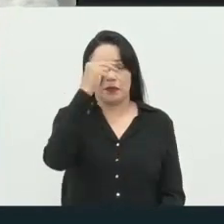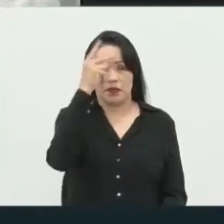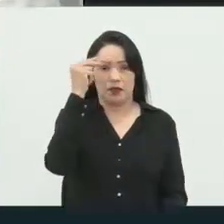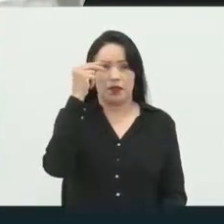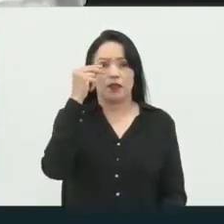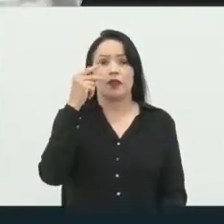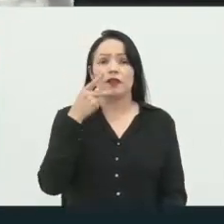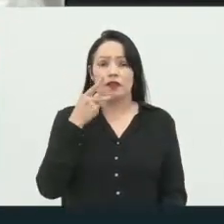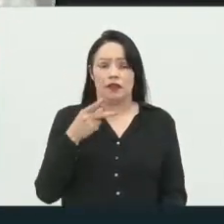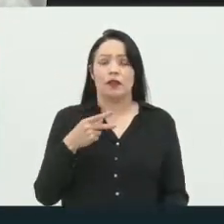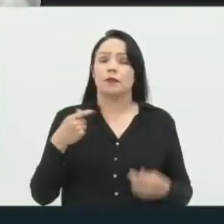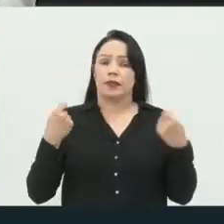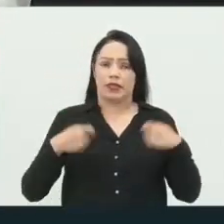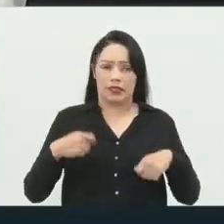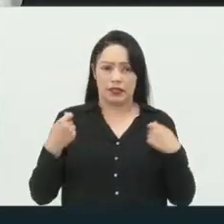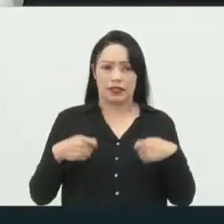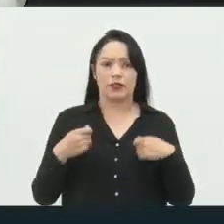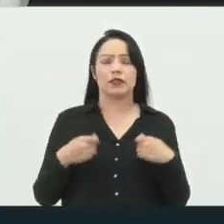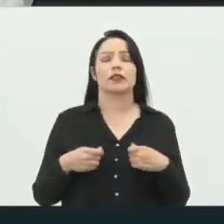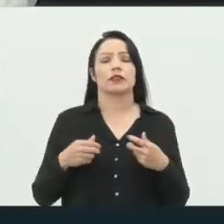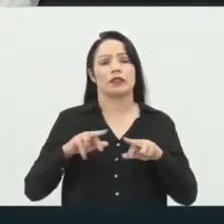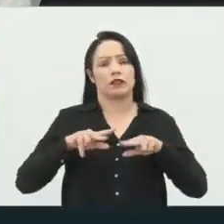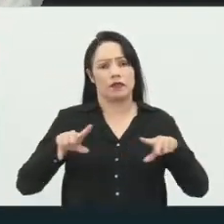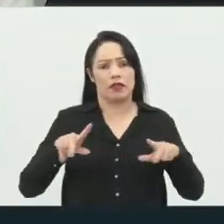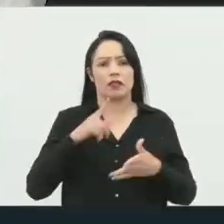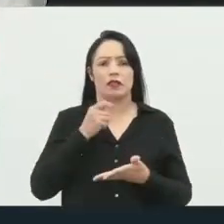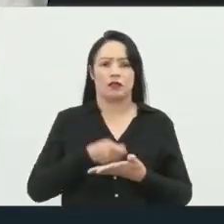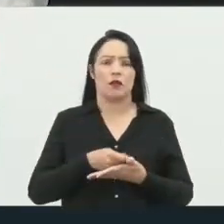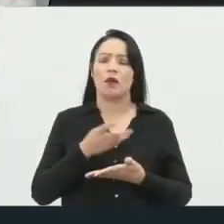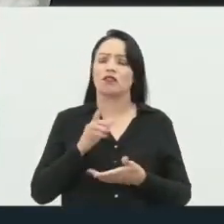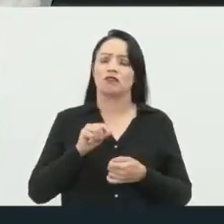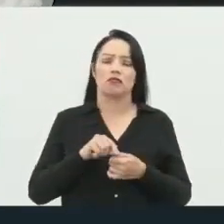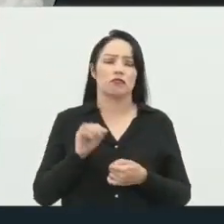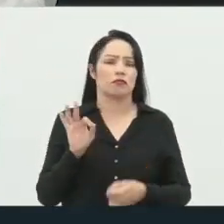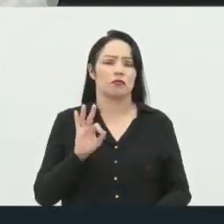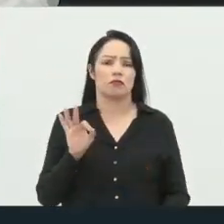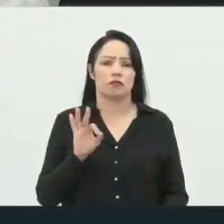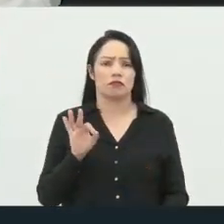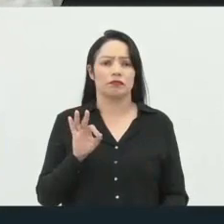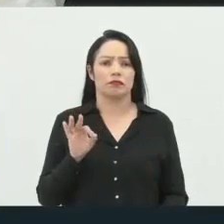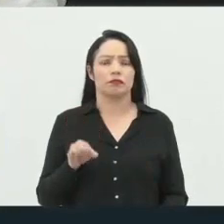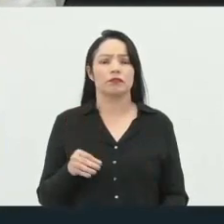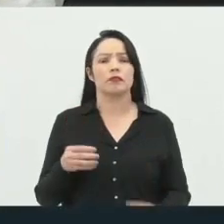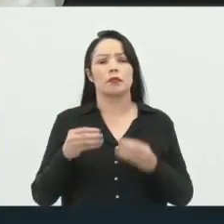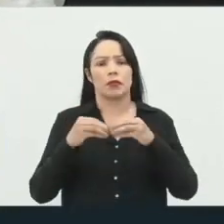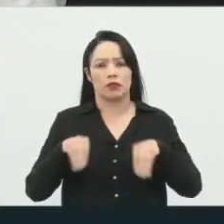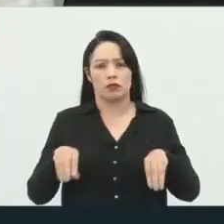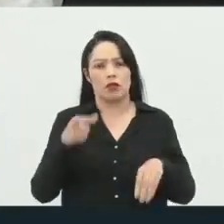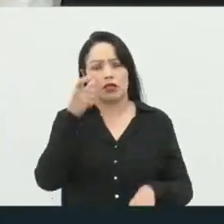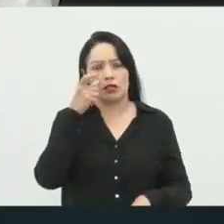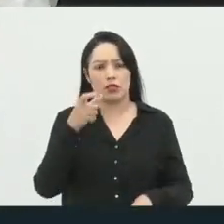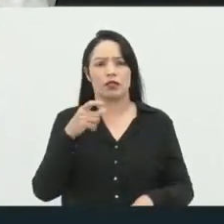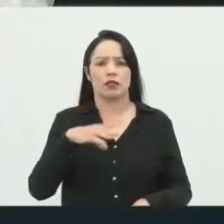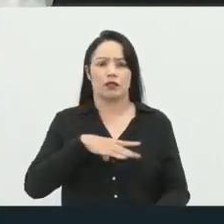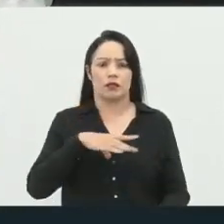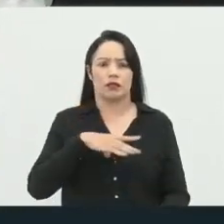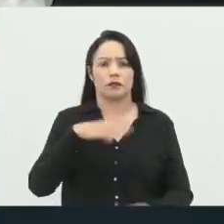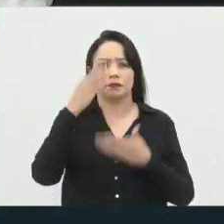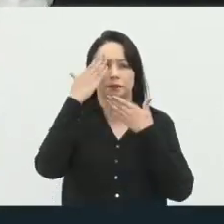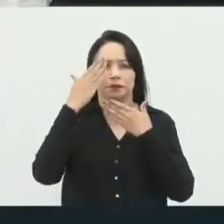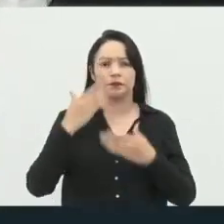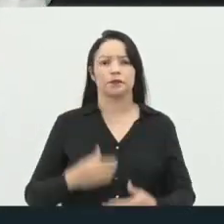redundante deveria tomar providência mas não toma Providência prejudicando os interesses da cidade muito obrigado